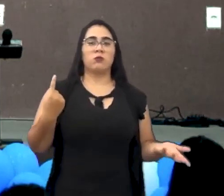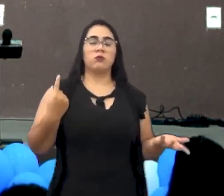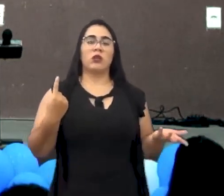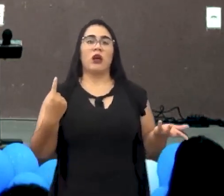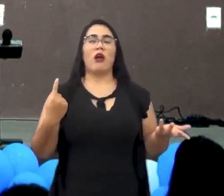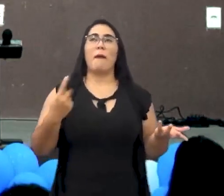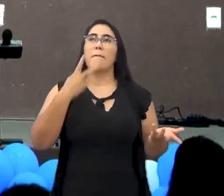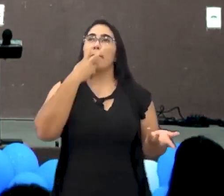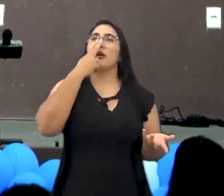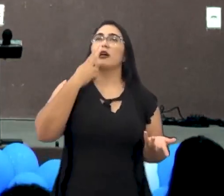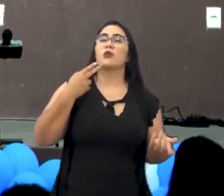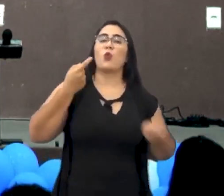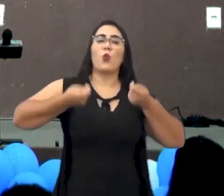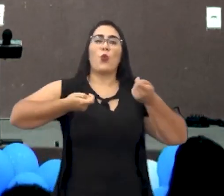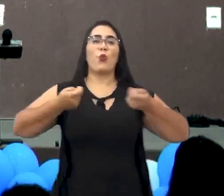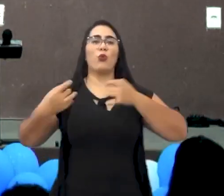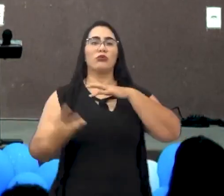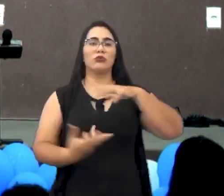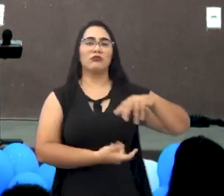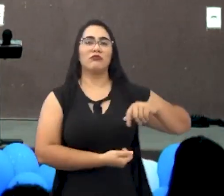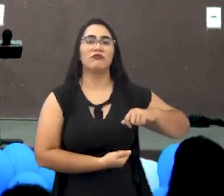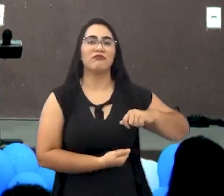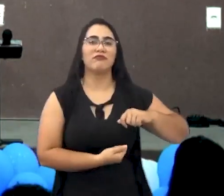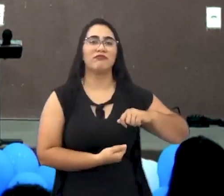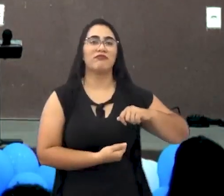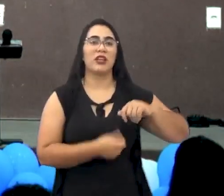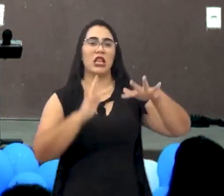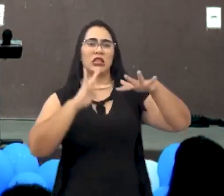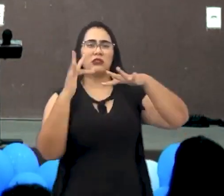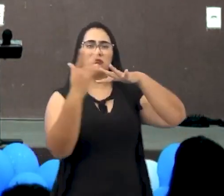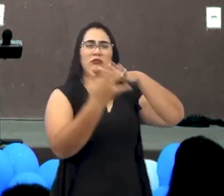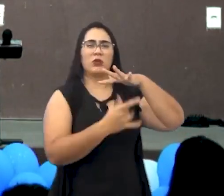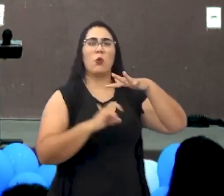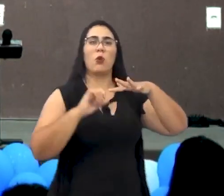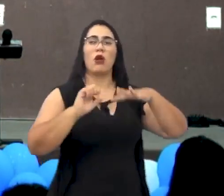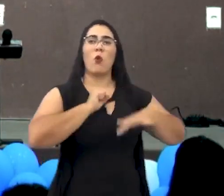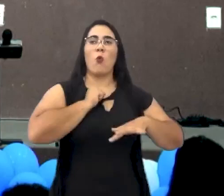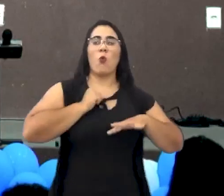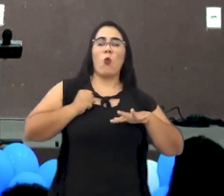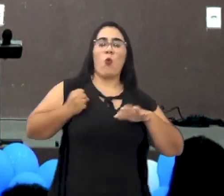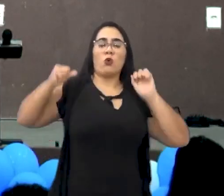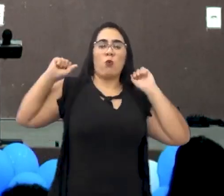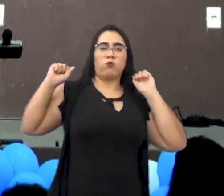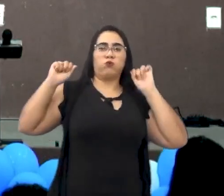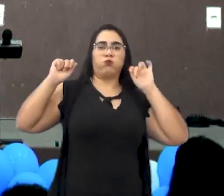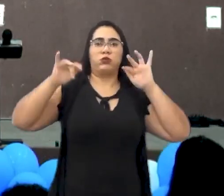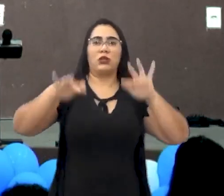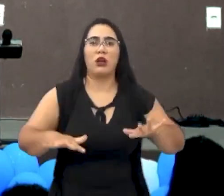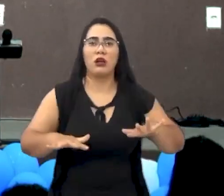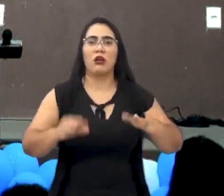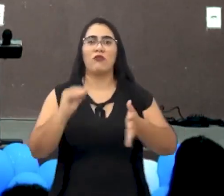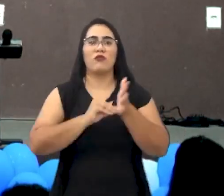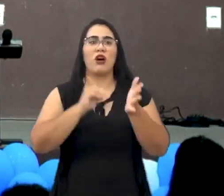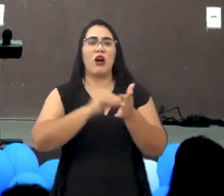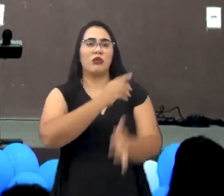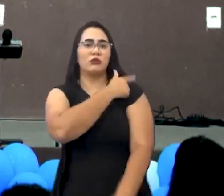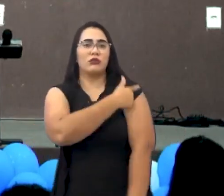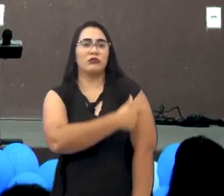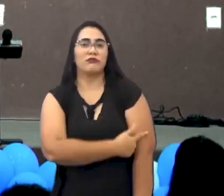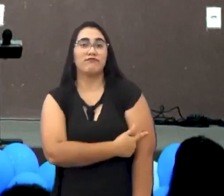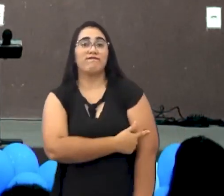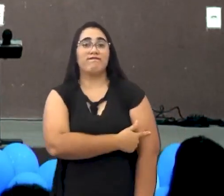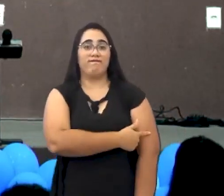do mundo, nas mídias sociais, arrotando ódio, falta de educação,